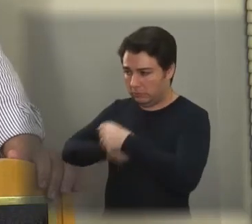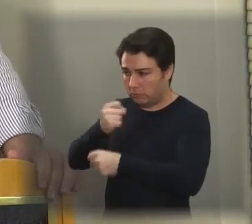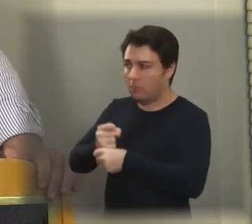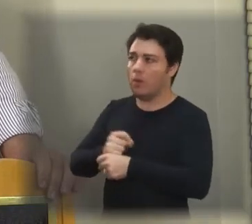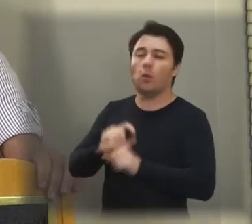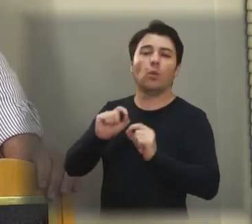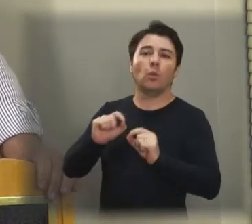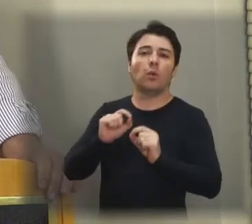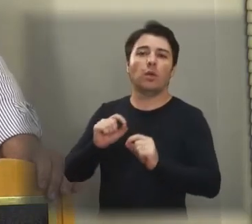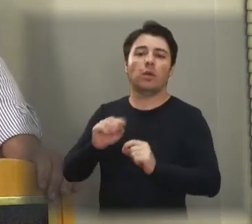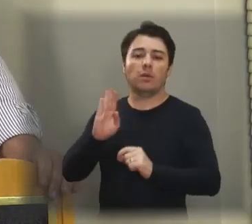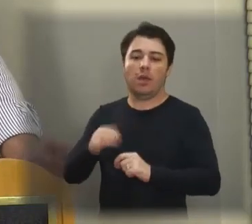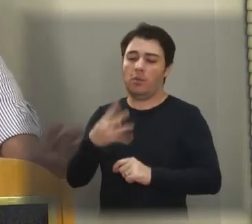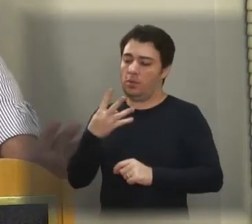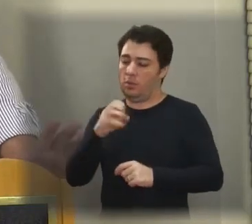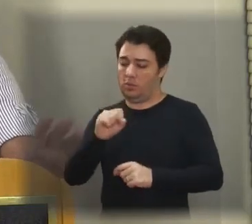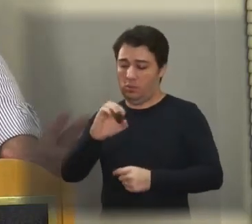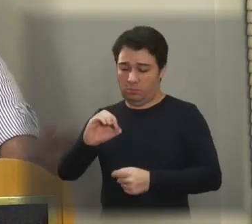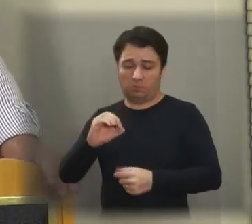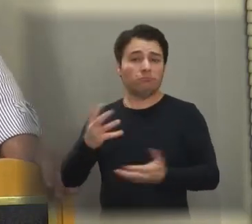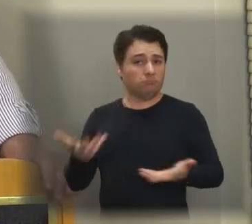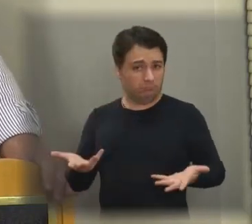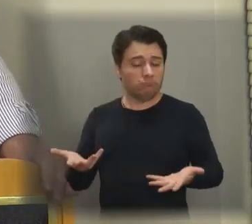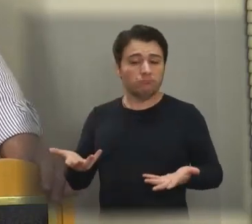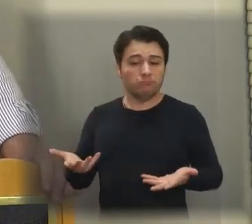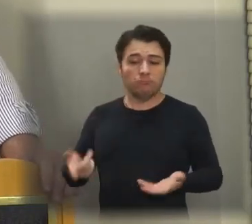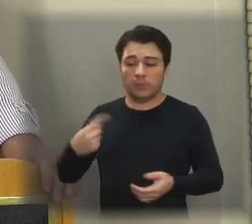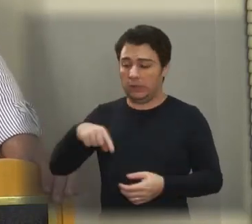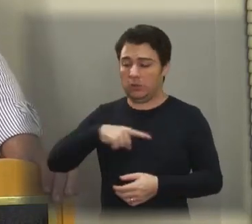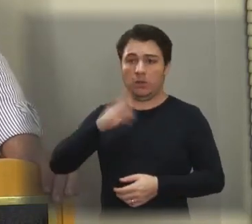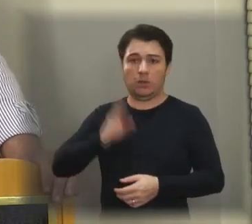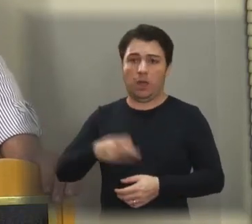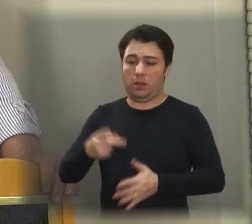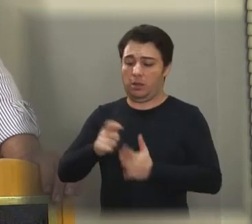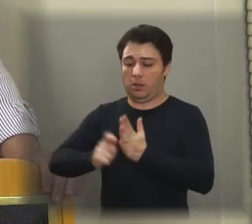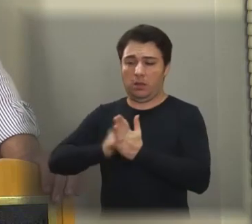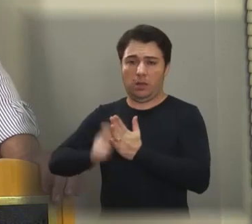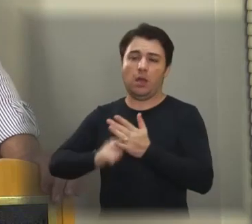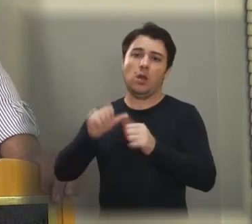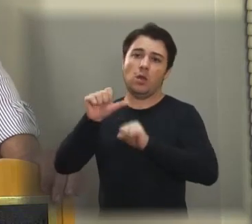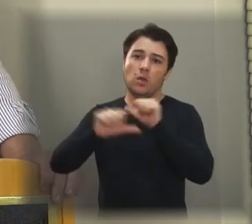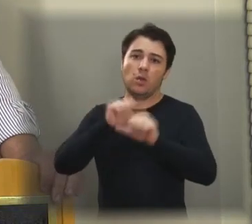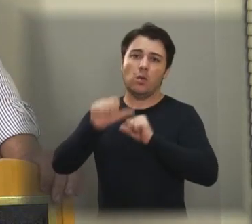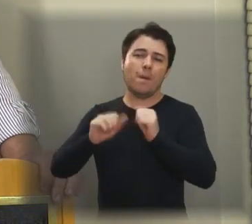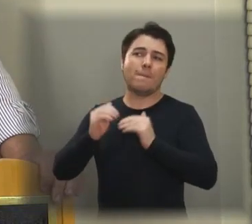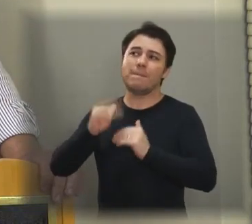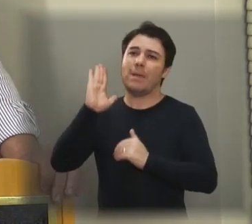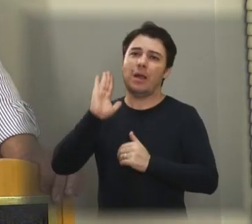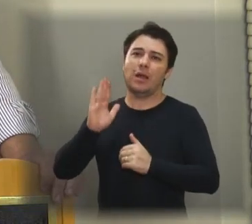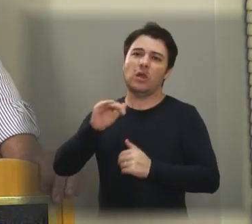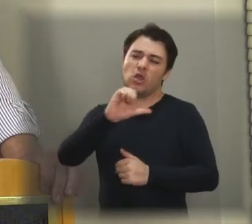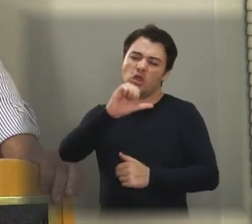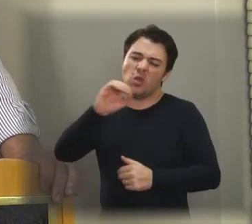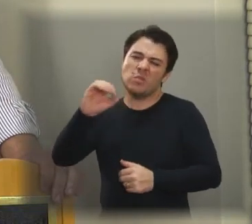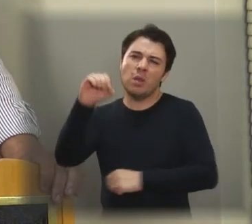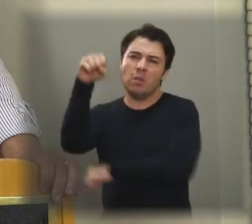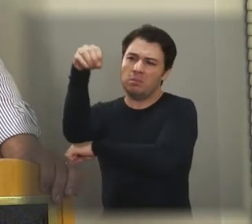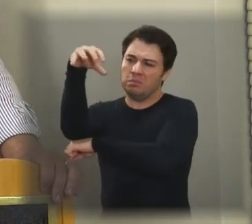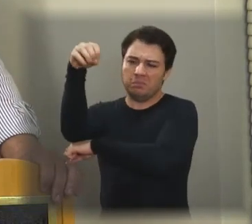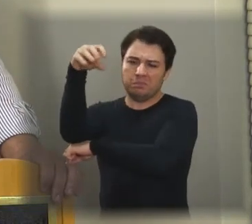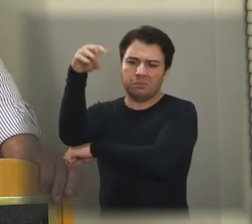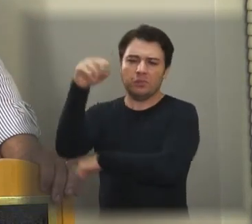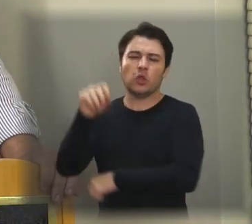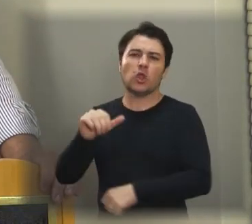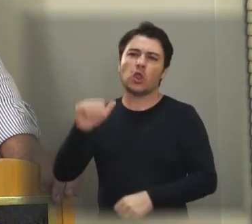ano todo ano você faz vai trocando 480 então a gente trocou aí em Araraquara nesse período mais e quase 900 postos